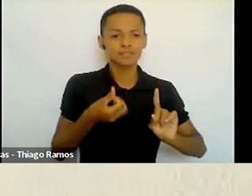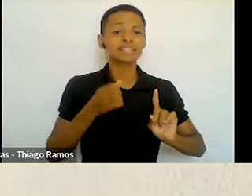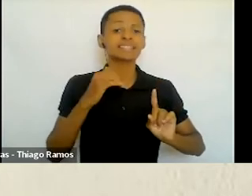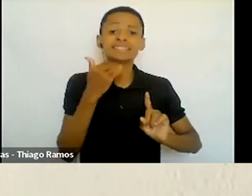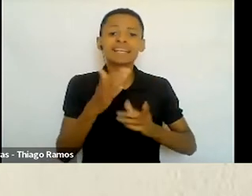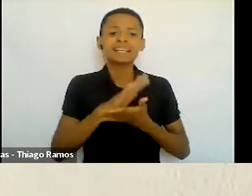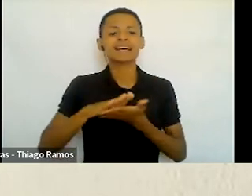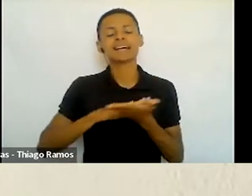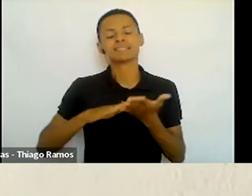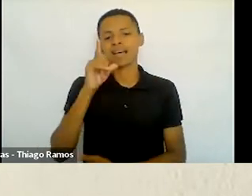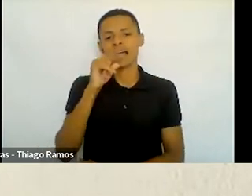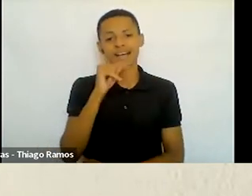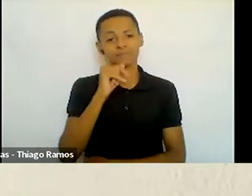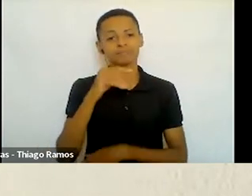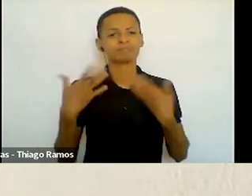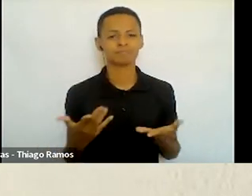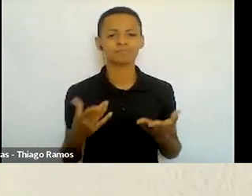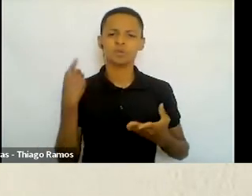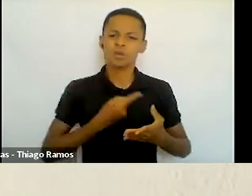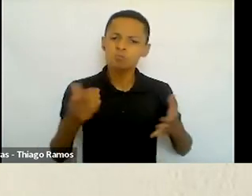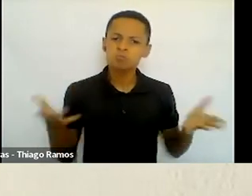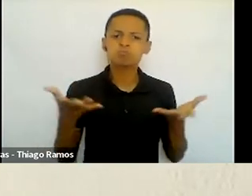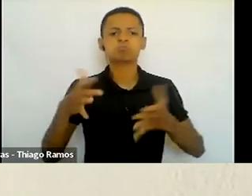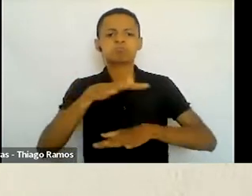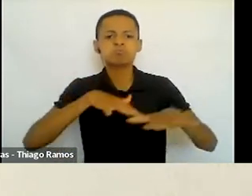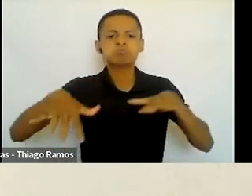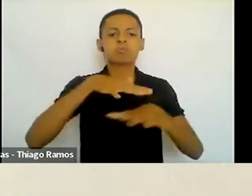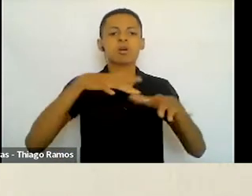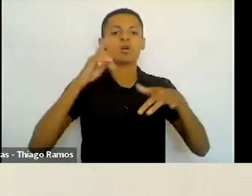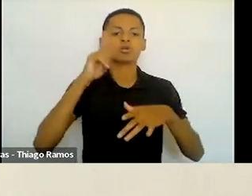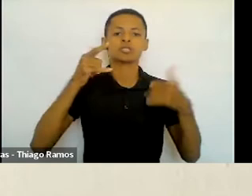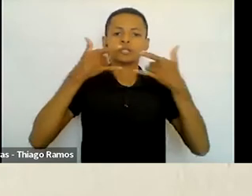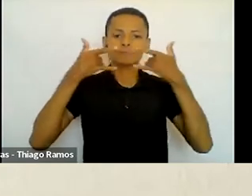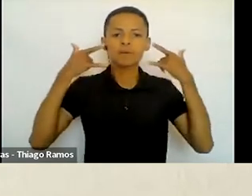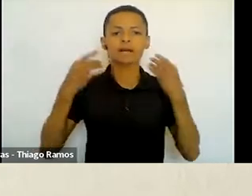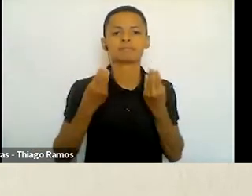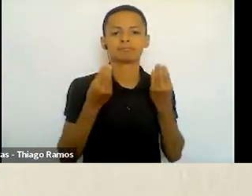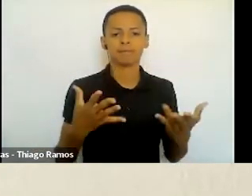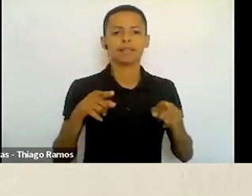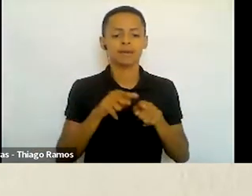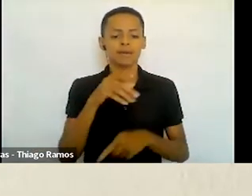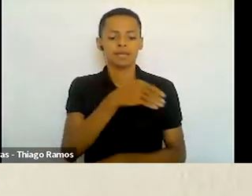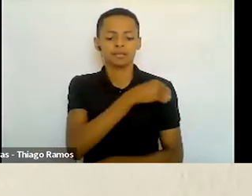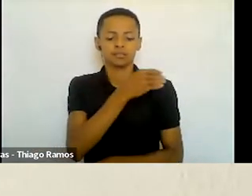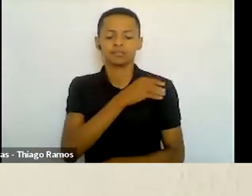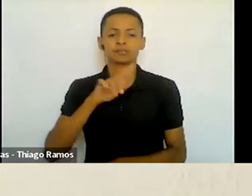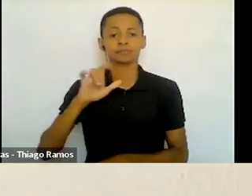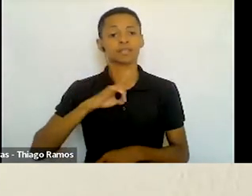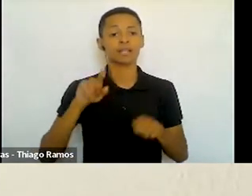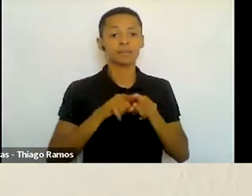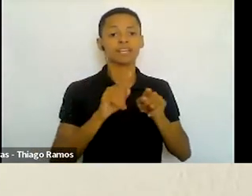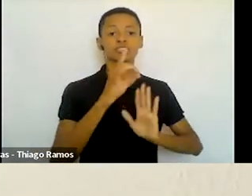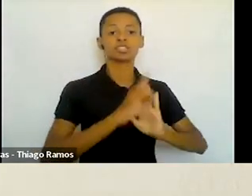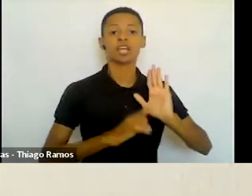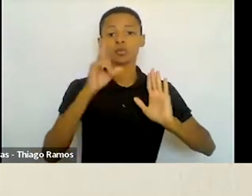forma coletiva mobilizou a favela para conseguir máscaras, álcool e conseguir lutar também pelo direito à água dentro da favela, participando